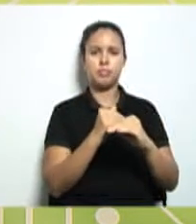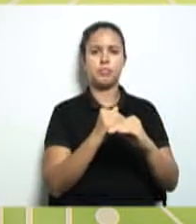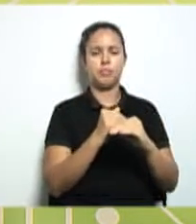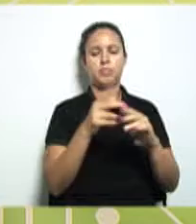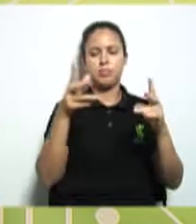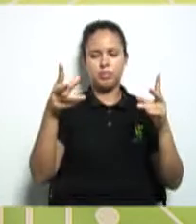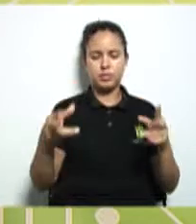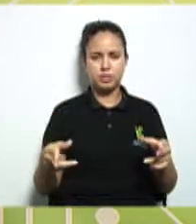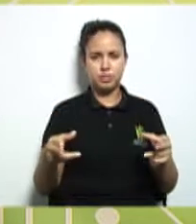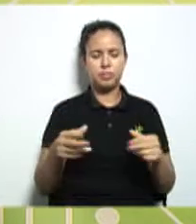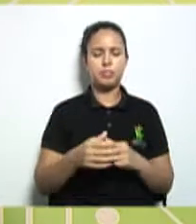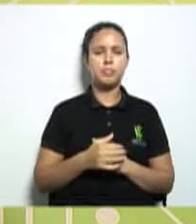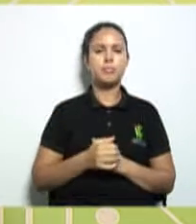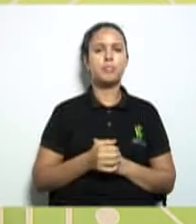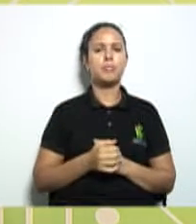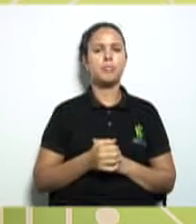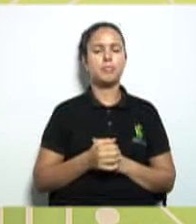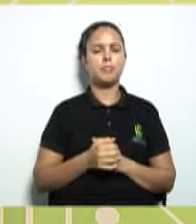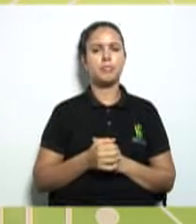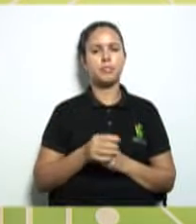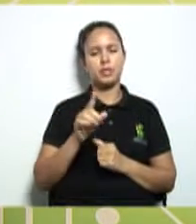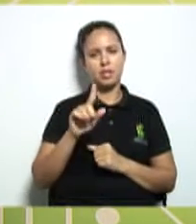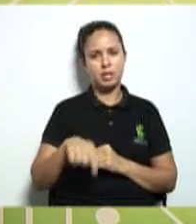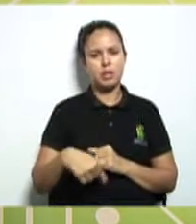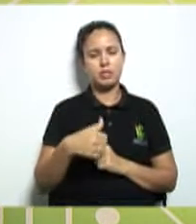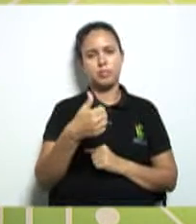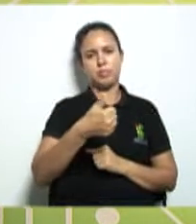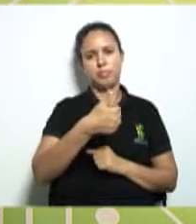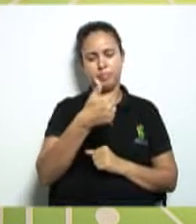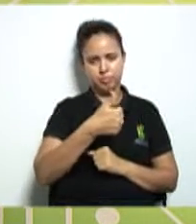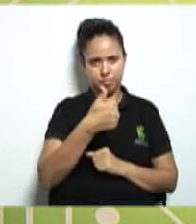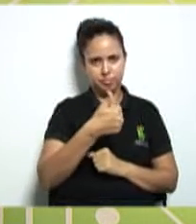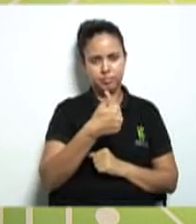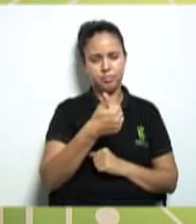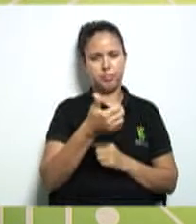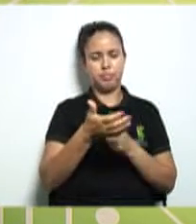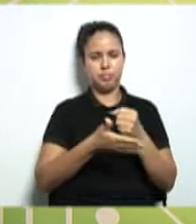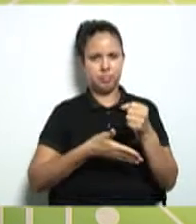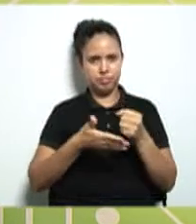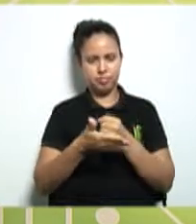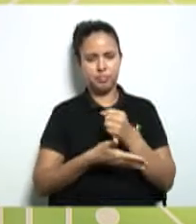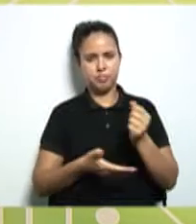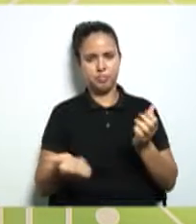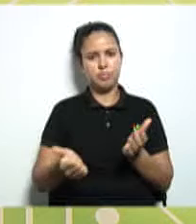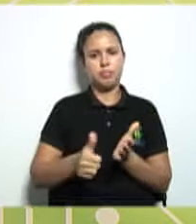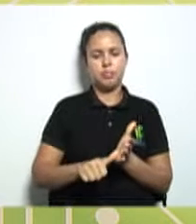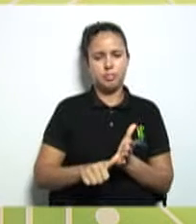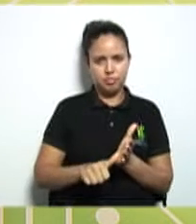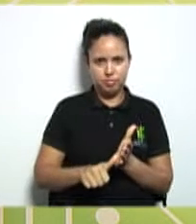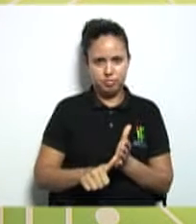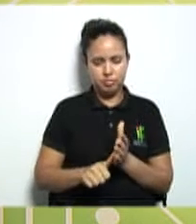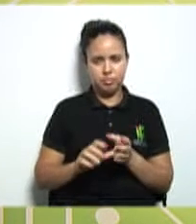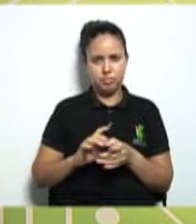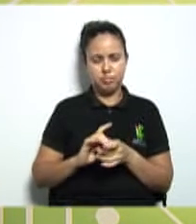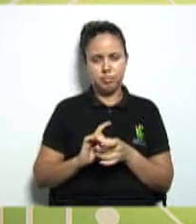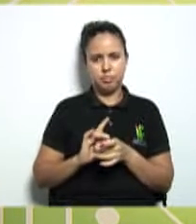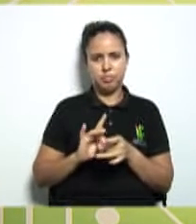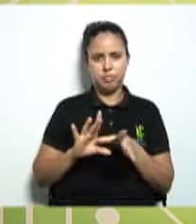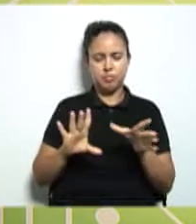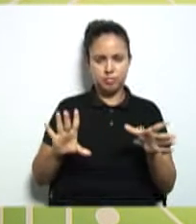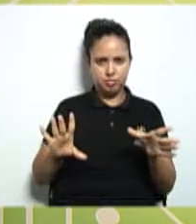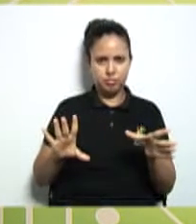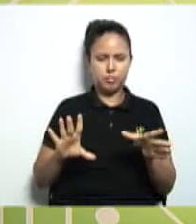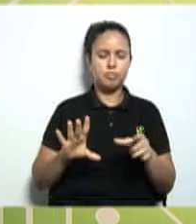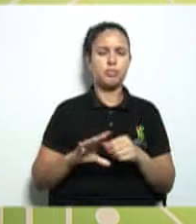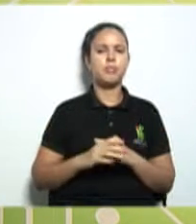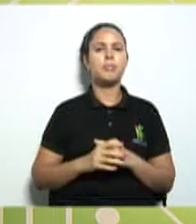dessa cooperativa. Então, esse é o princípio da adesão voluntária e livre. Ou seja, também é